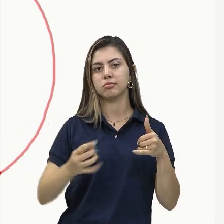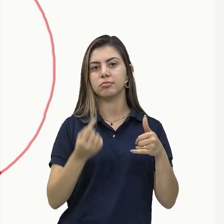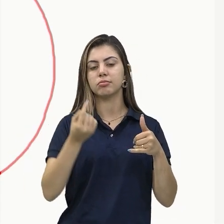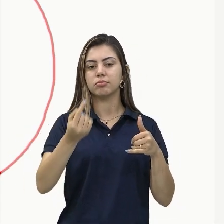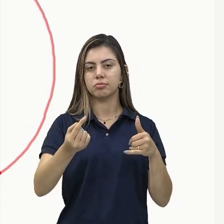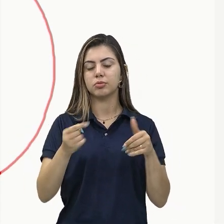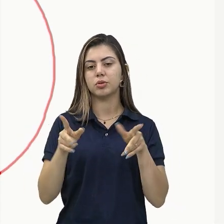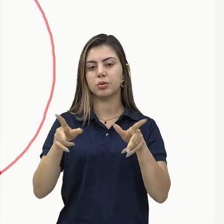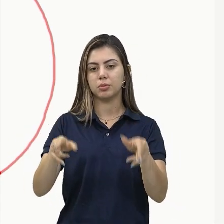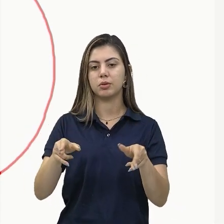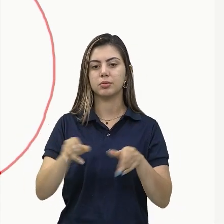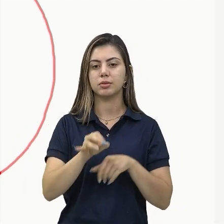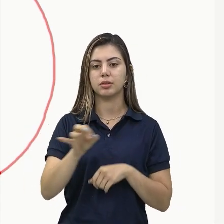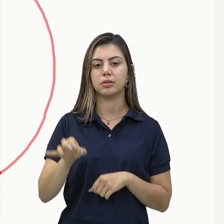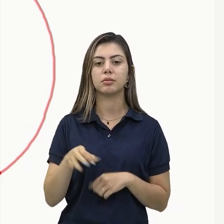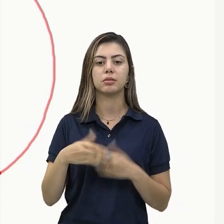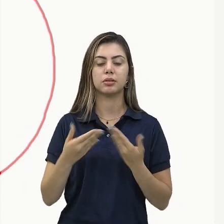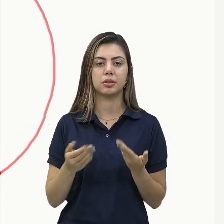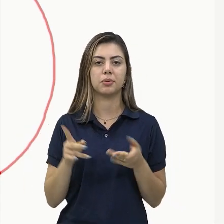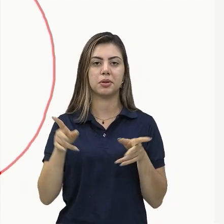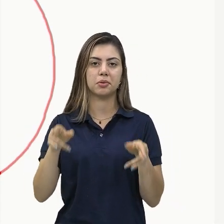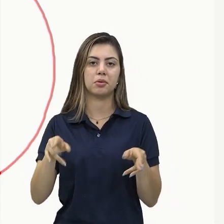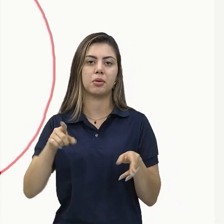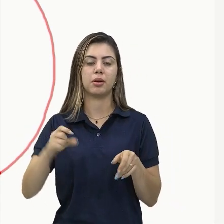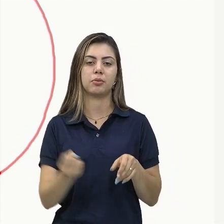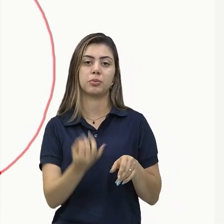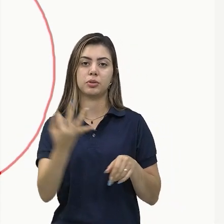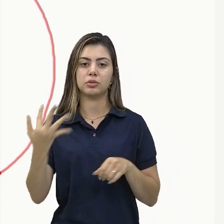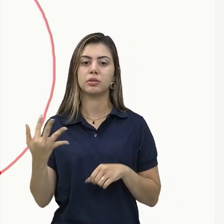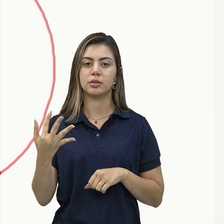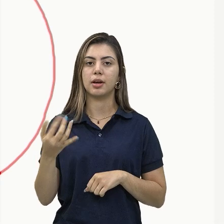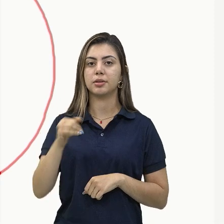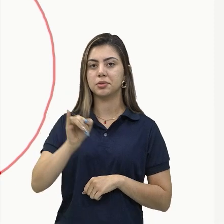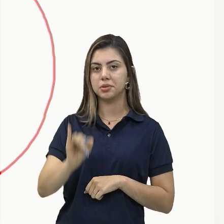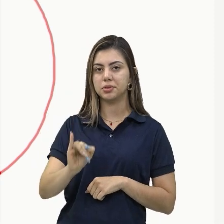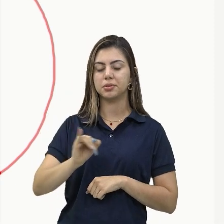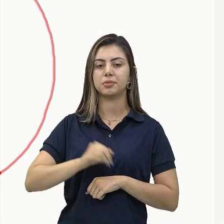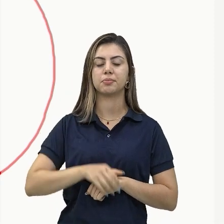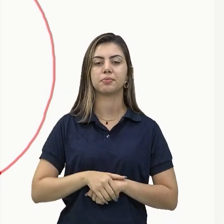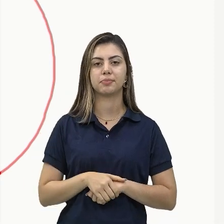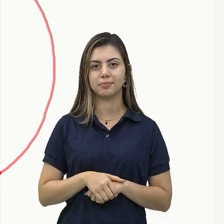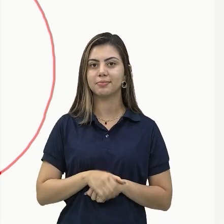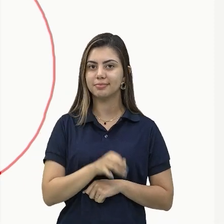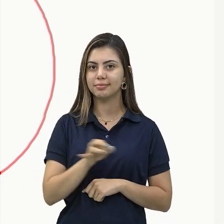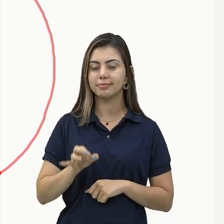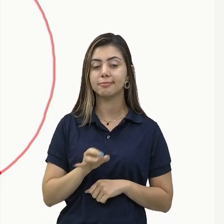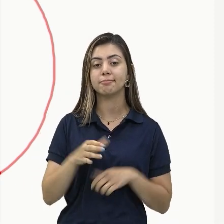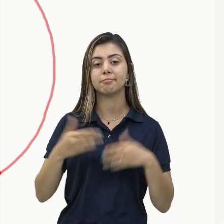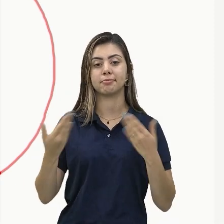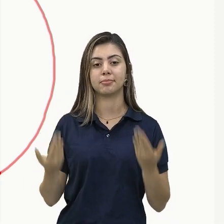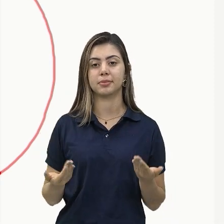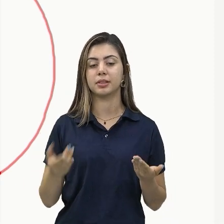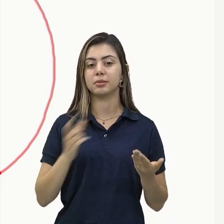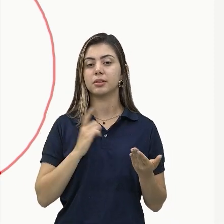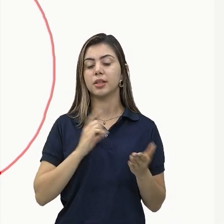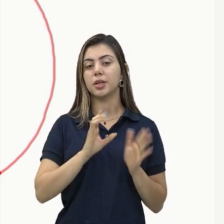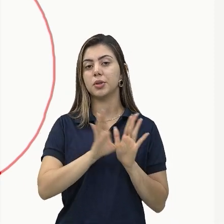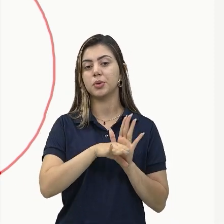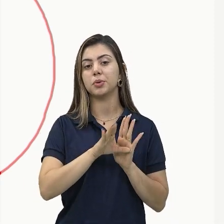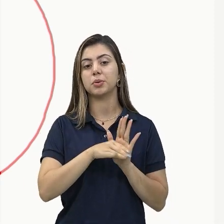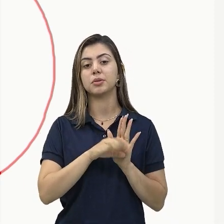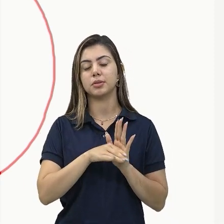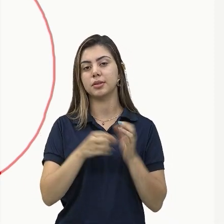equivalente também será de mesmo valor, será I. Tá certo, pessoal? Então aí eu tenho esse conceito de